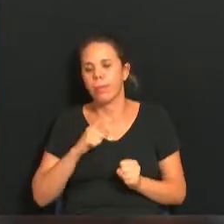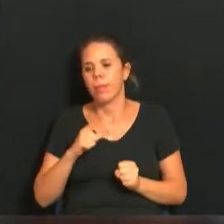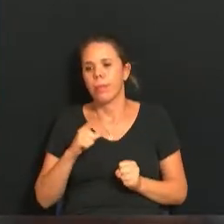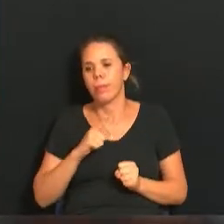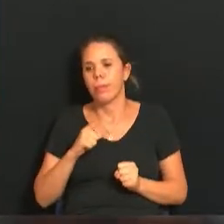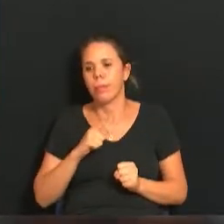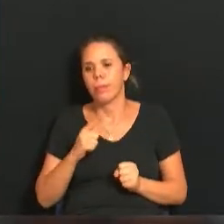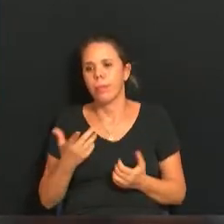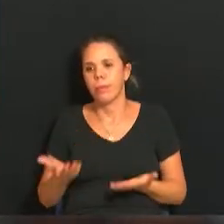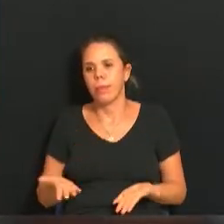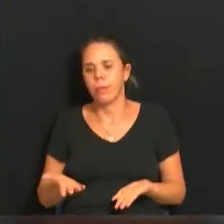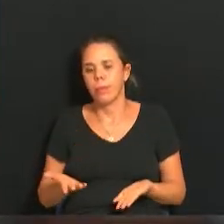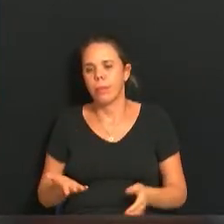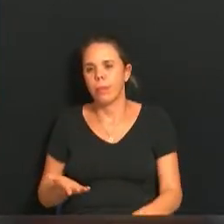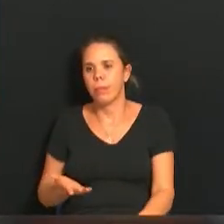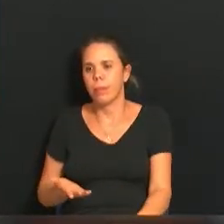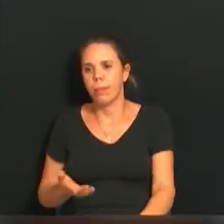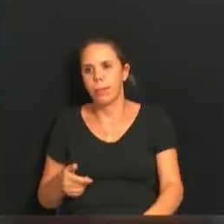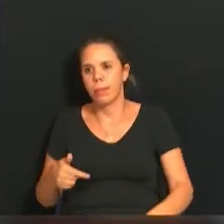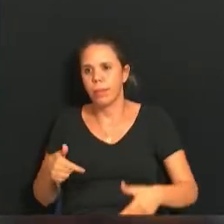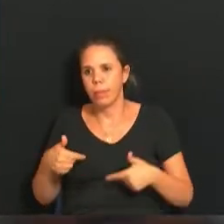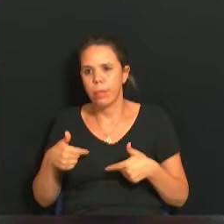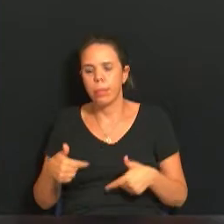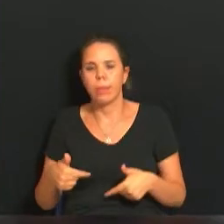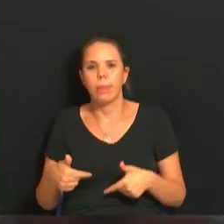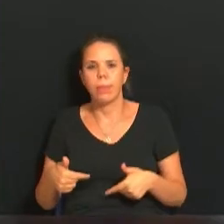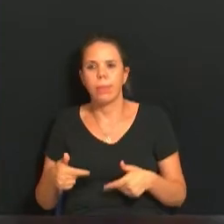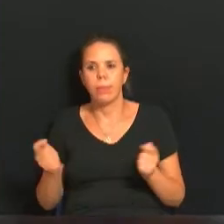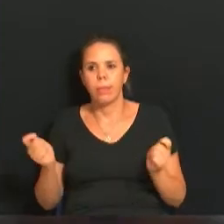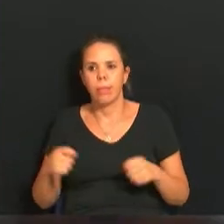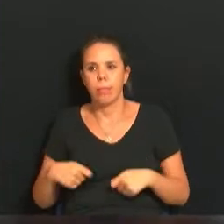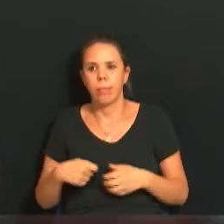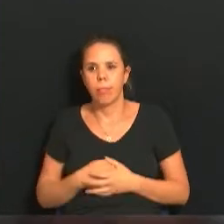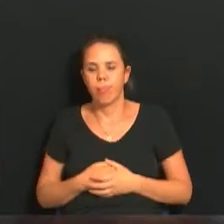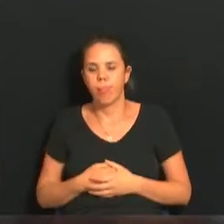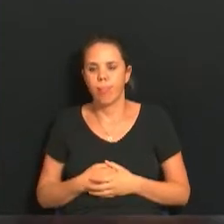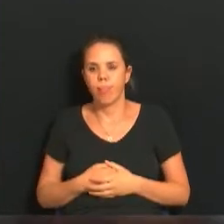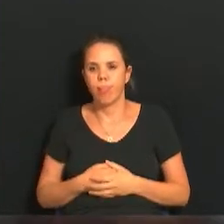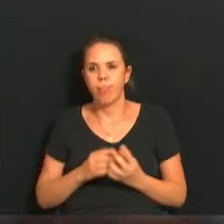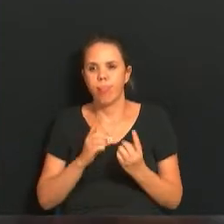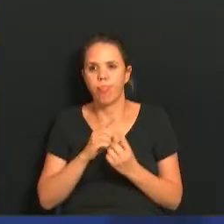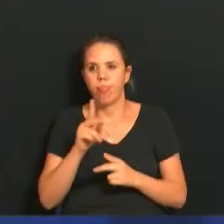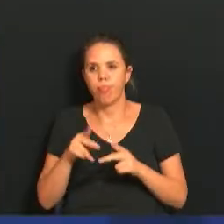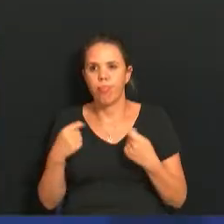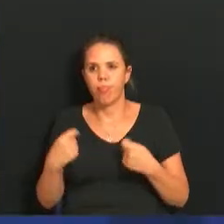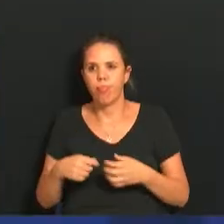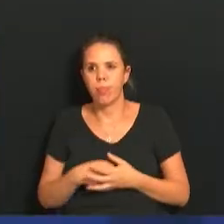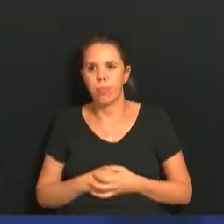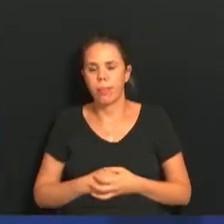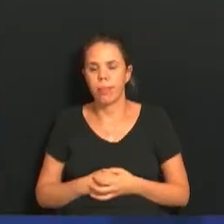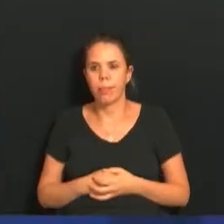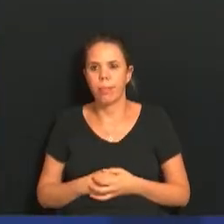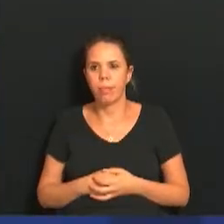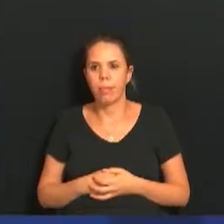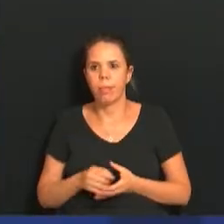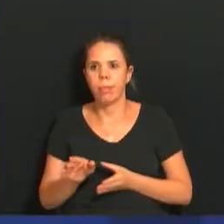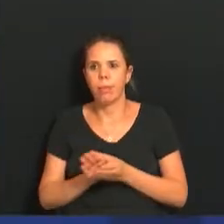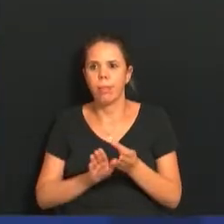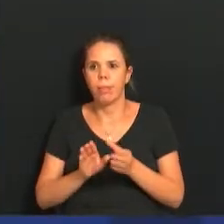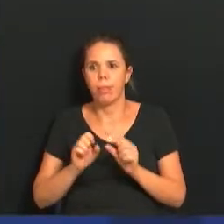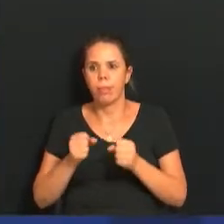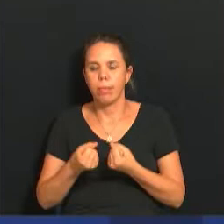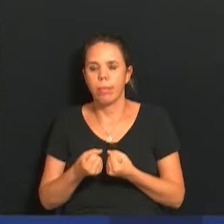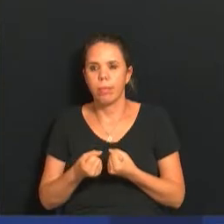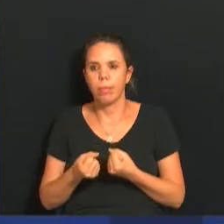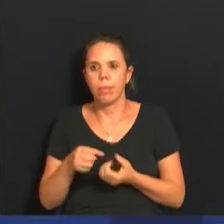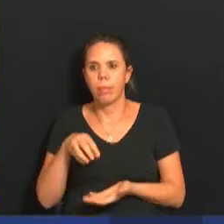serviço público também fortalecido e que possa aí vir atender às suas necessidades. O Conselho de Defesa do